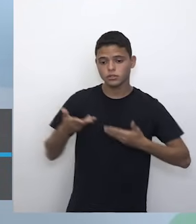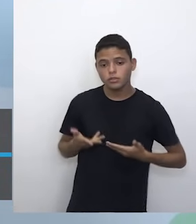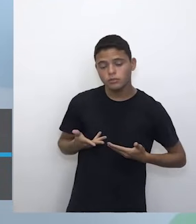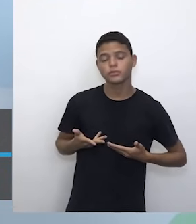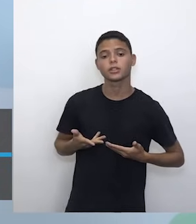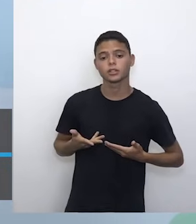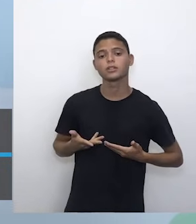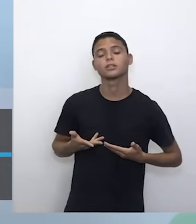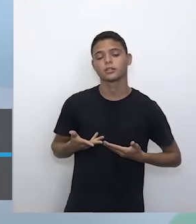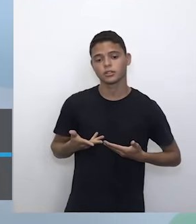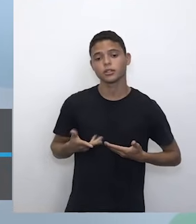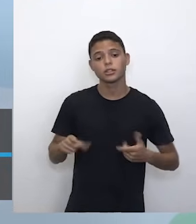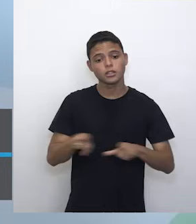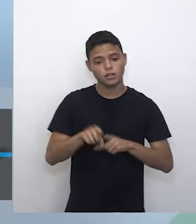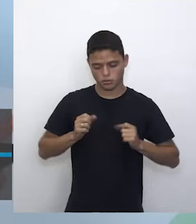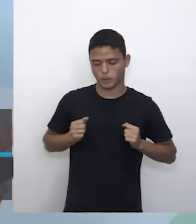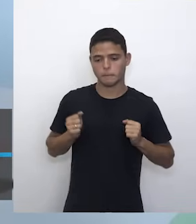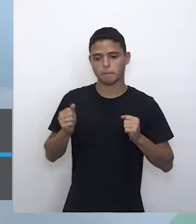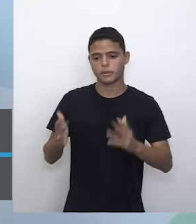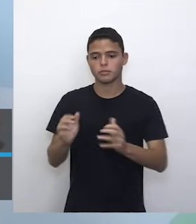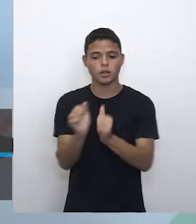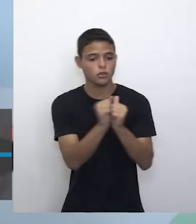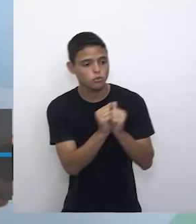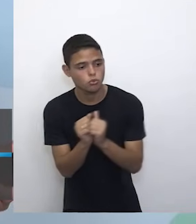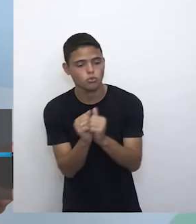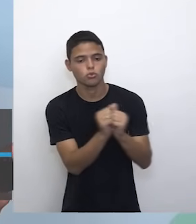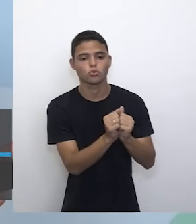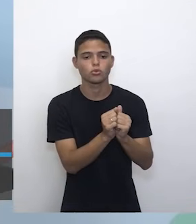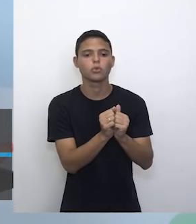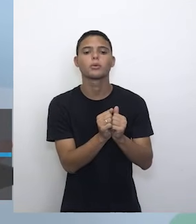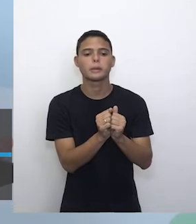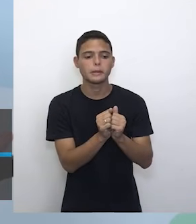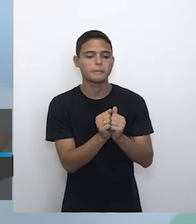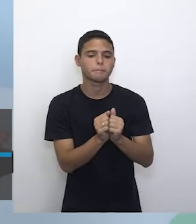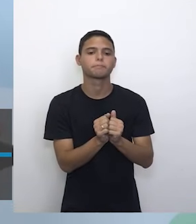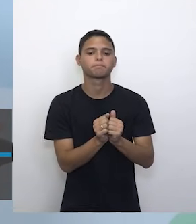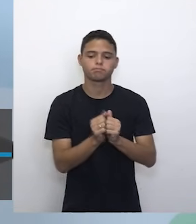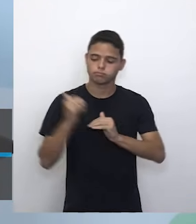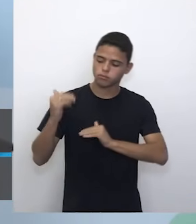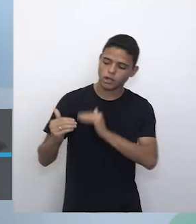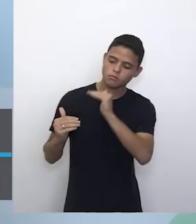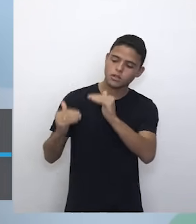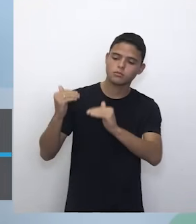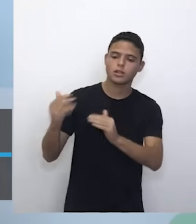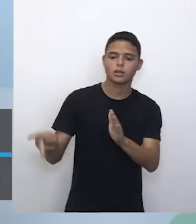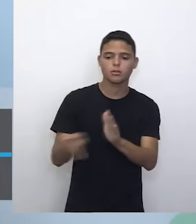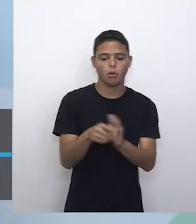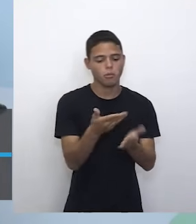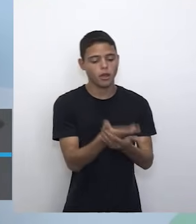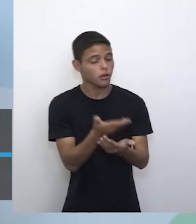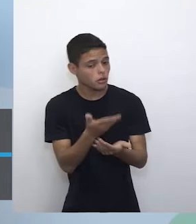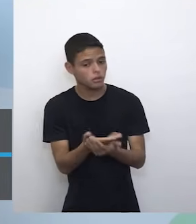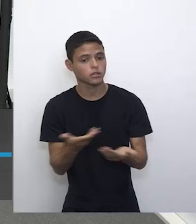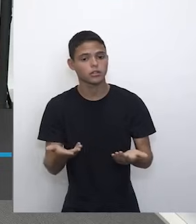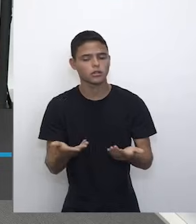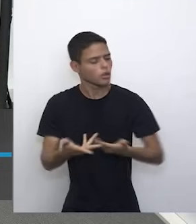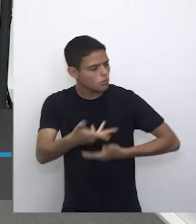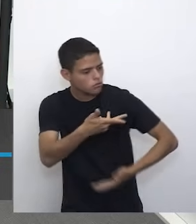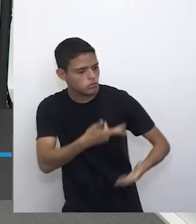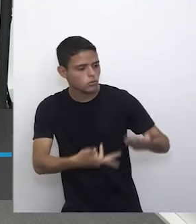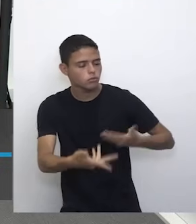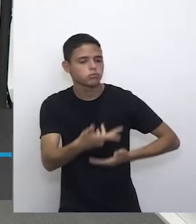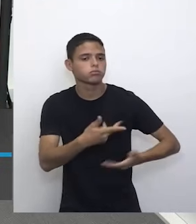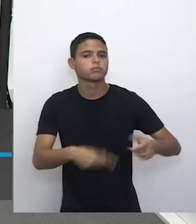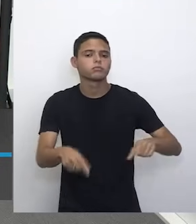e participar junto nessa construção da própria aula, não é nem do conteúdo não, Sim, né, Joel? Da própria aula, da dinâmica, porque a